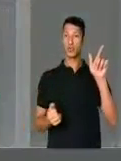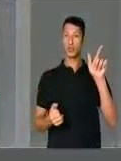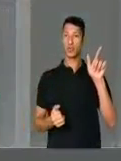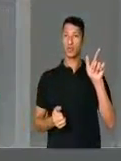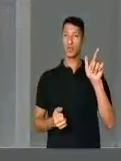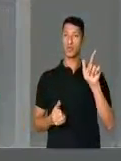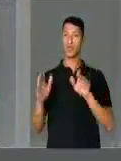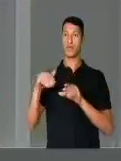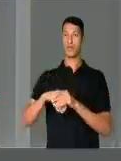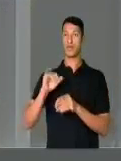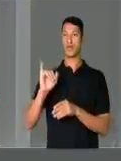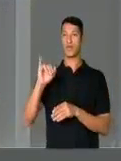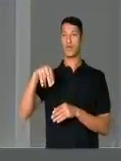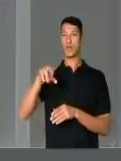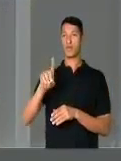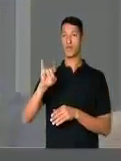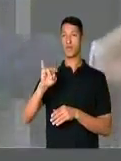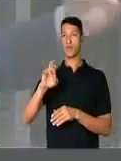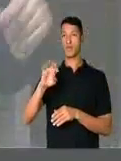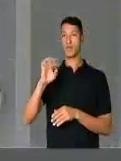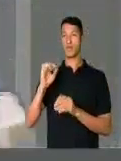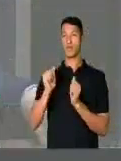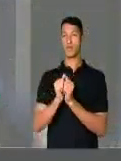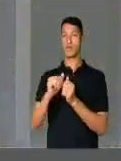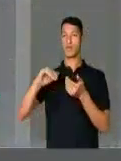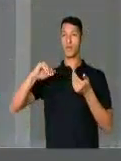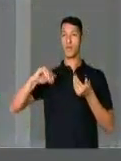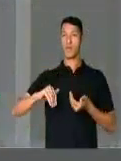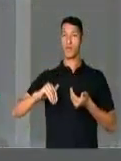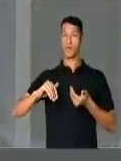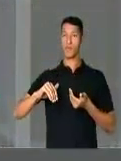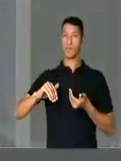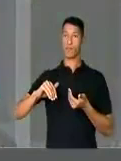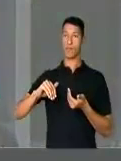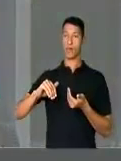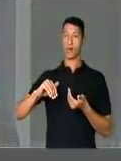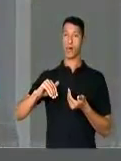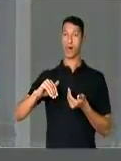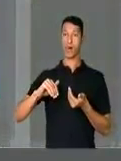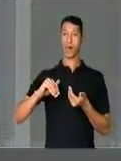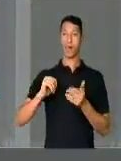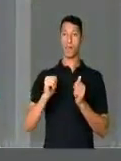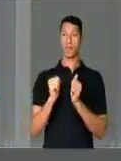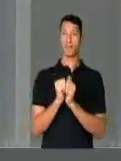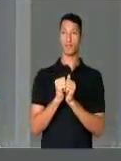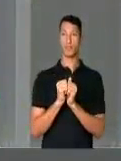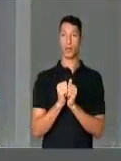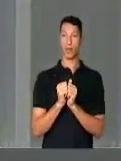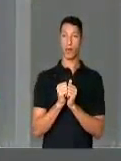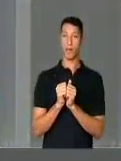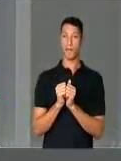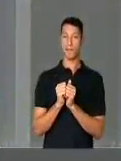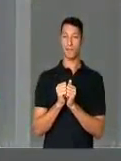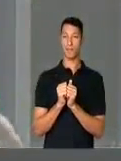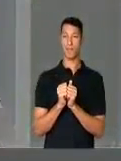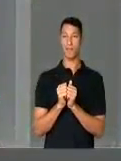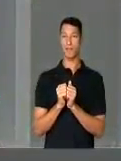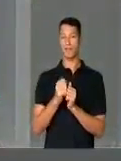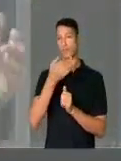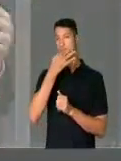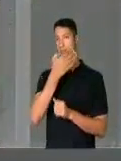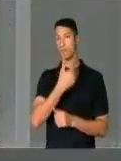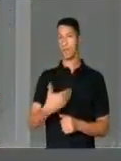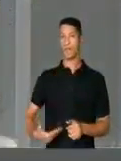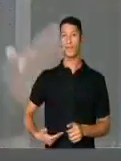lado, a eleição indireta, com este Congresso, com